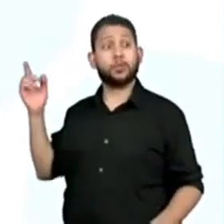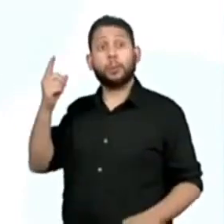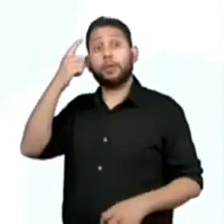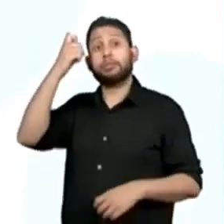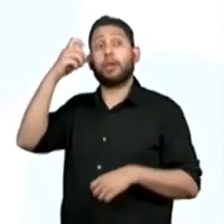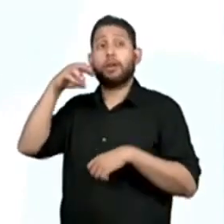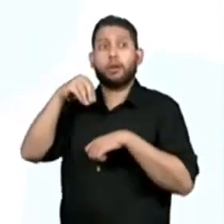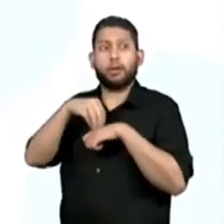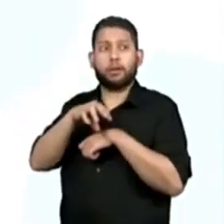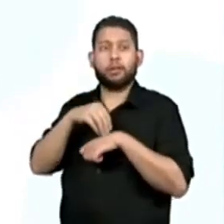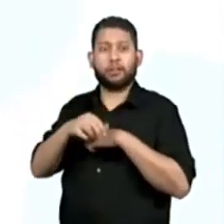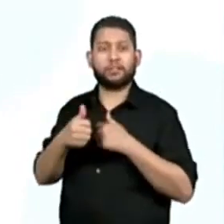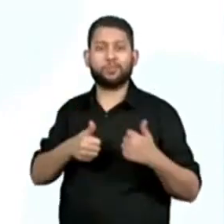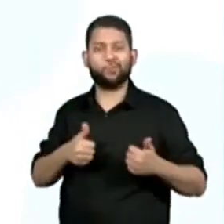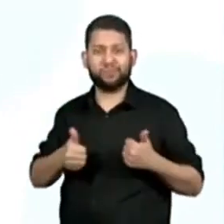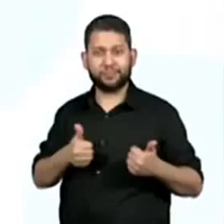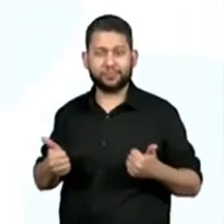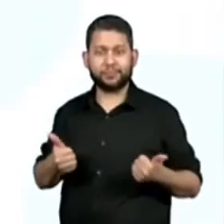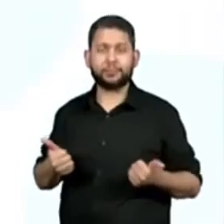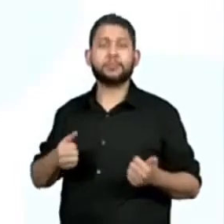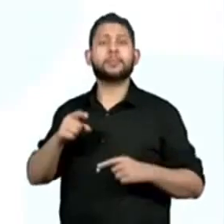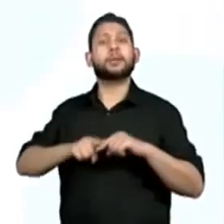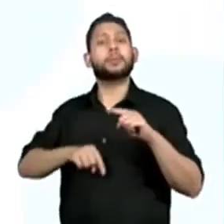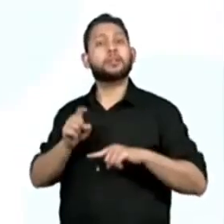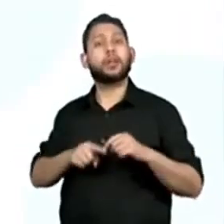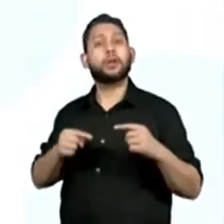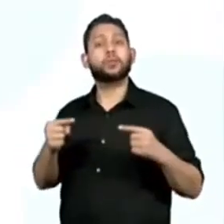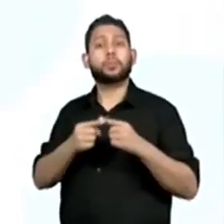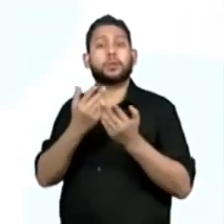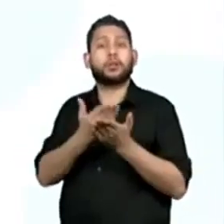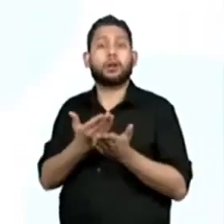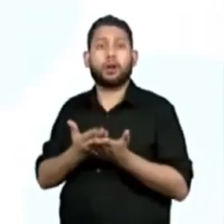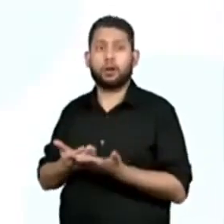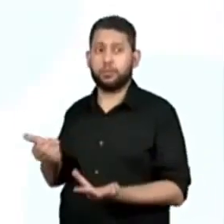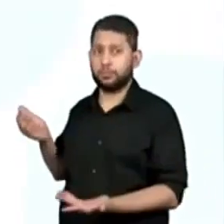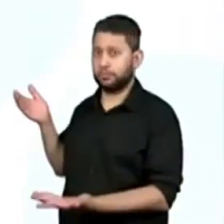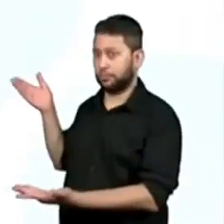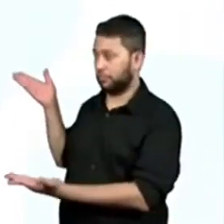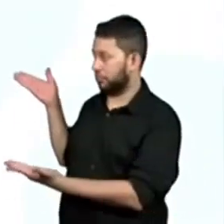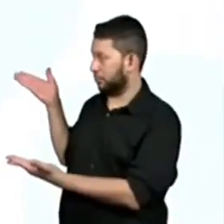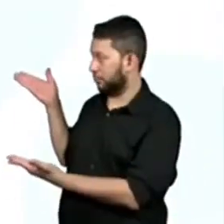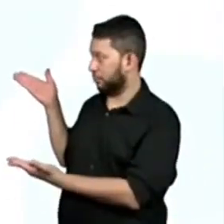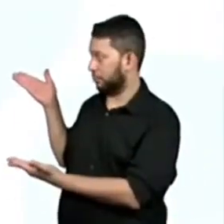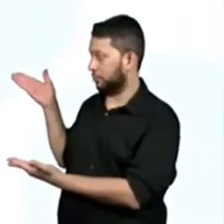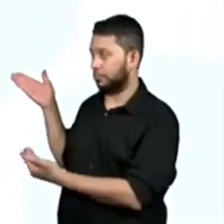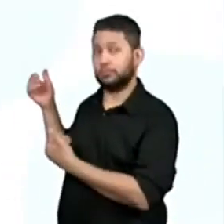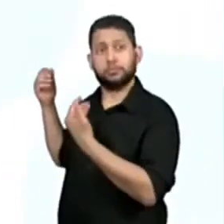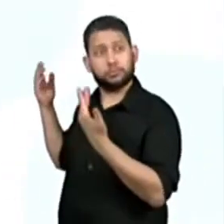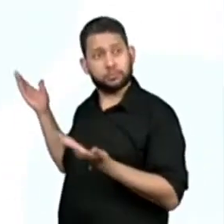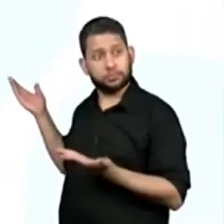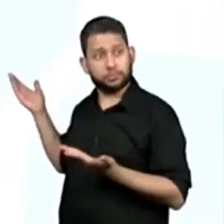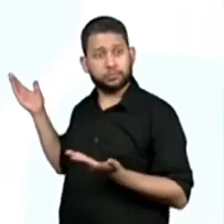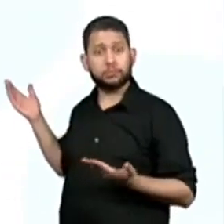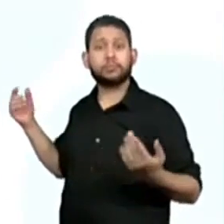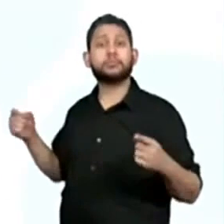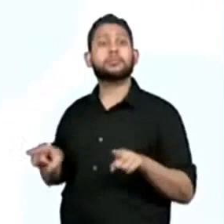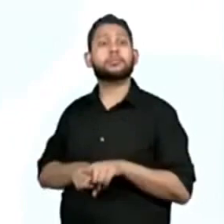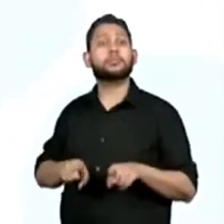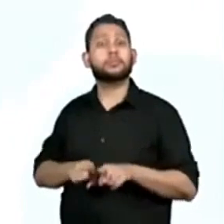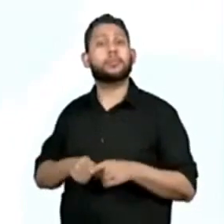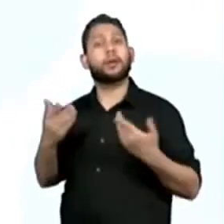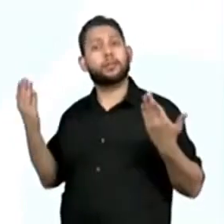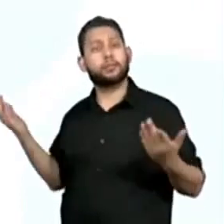ideia certo materiais utilizados Nesta aula e a